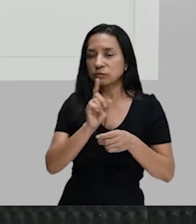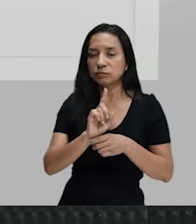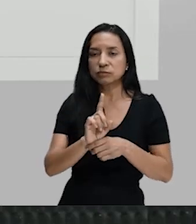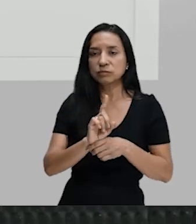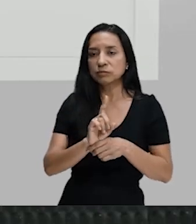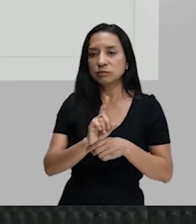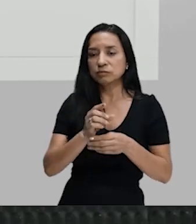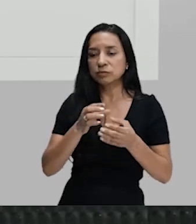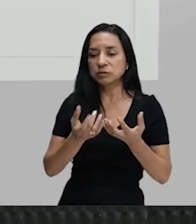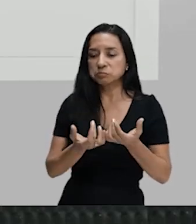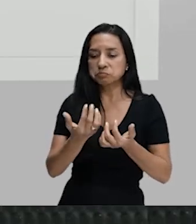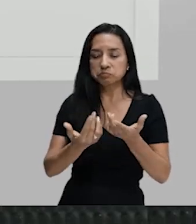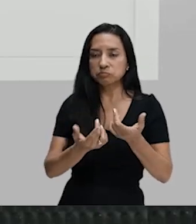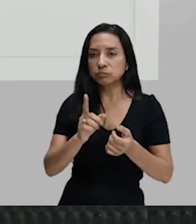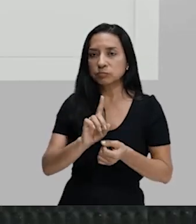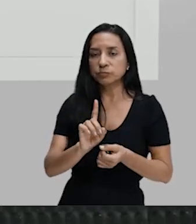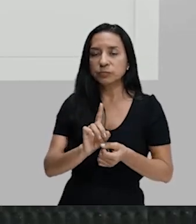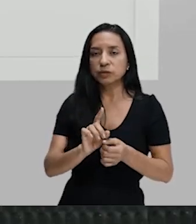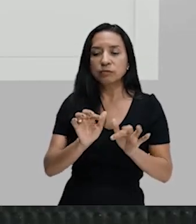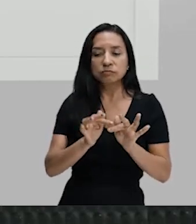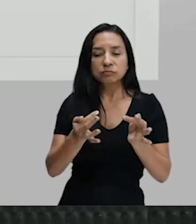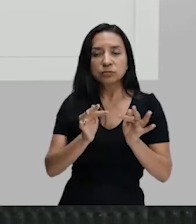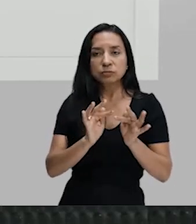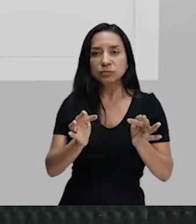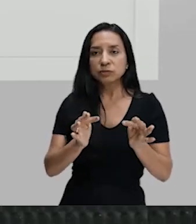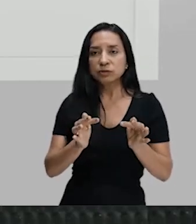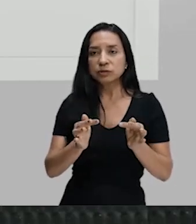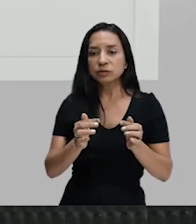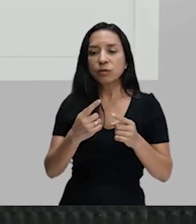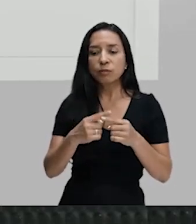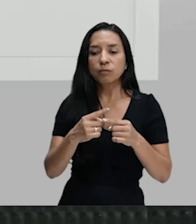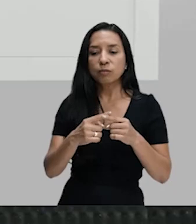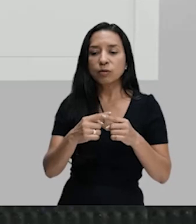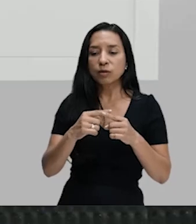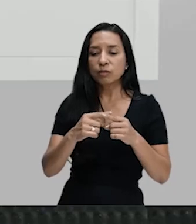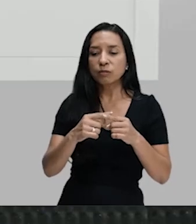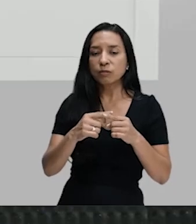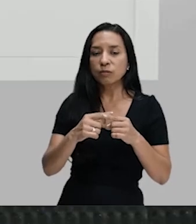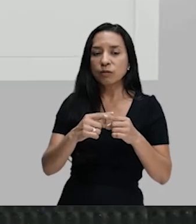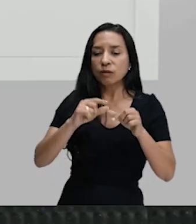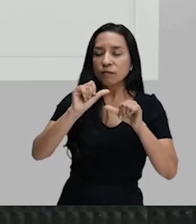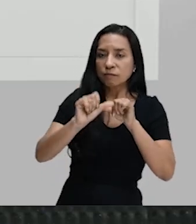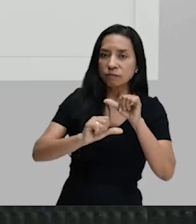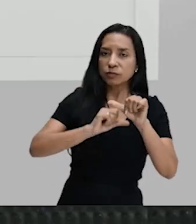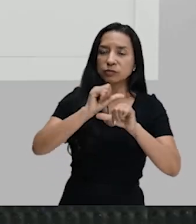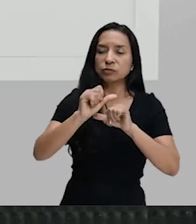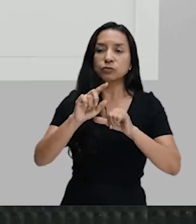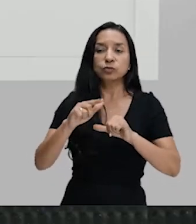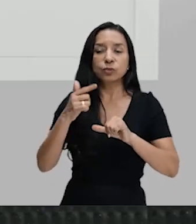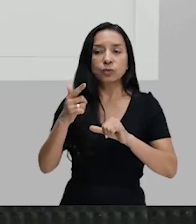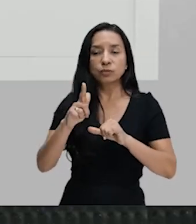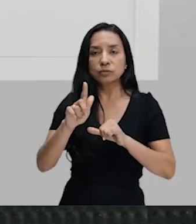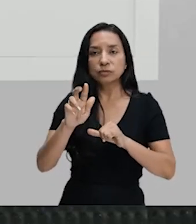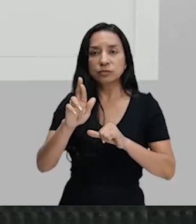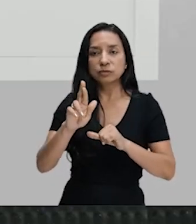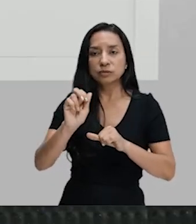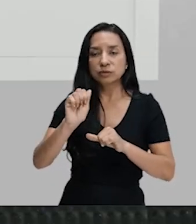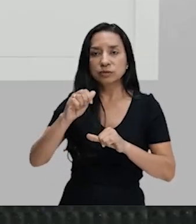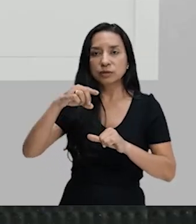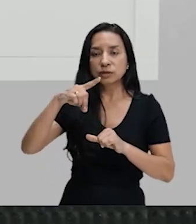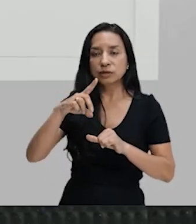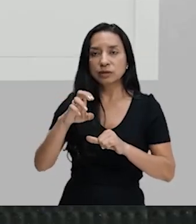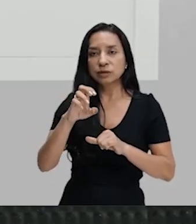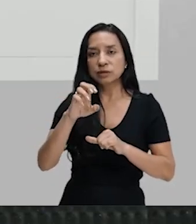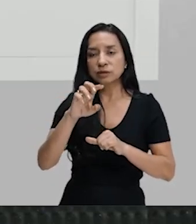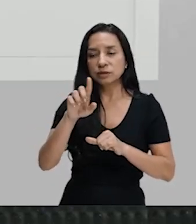está sendo aquecido. Simplesmente por uma variação de outras grandezas, certo? Há